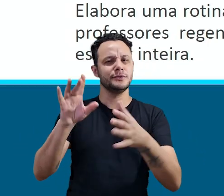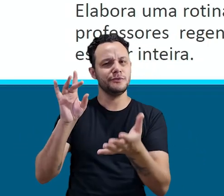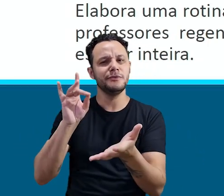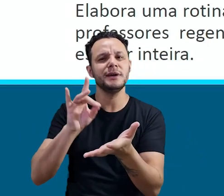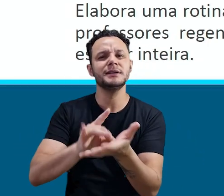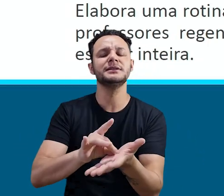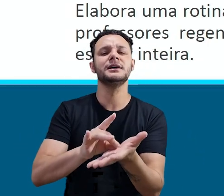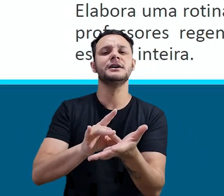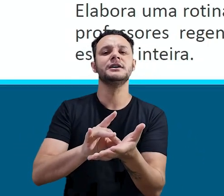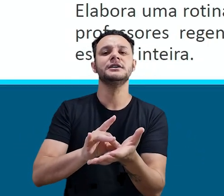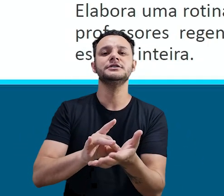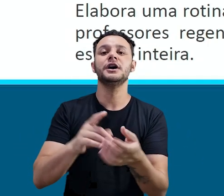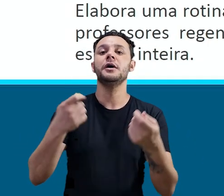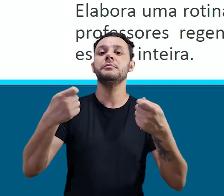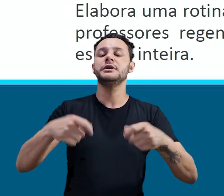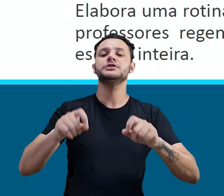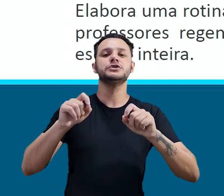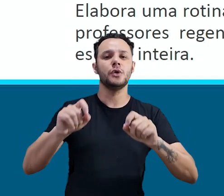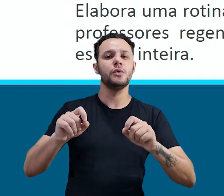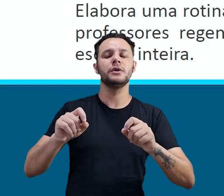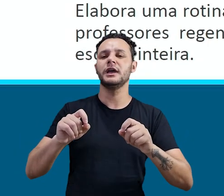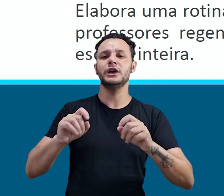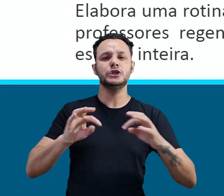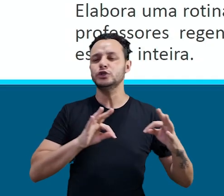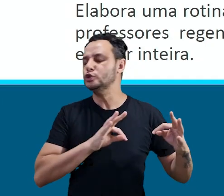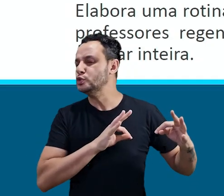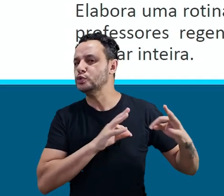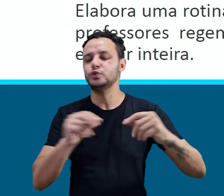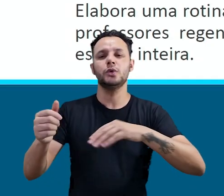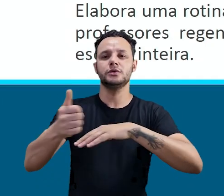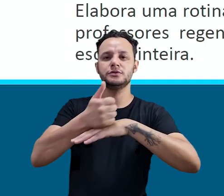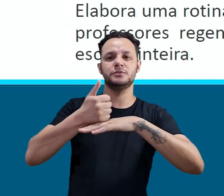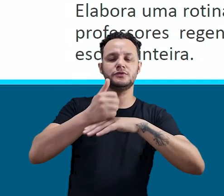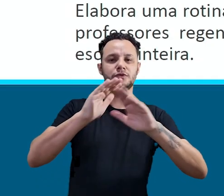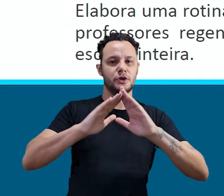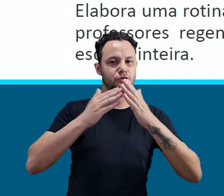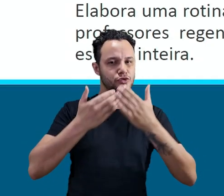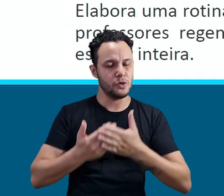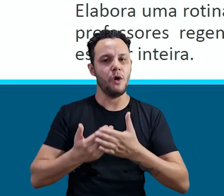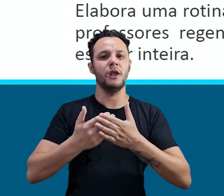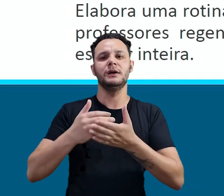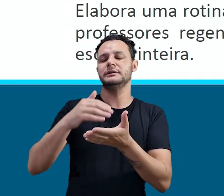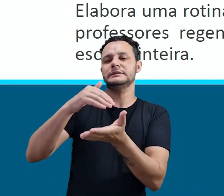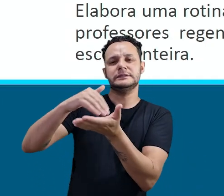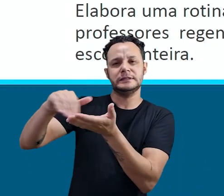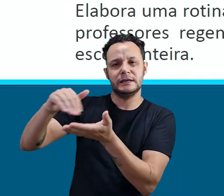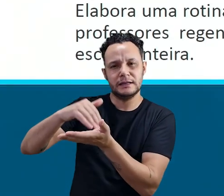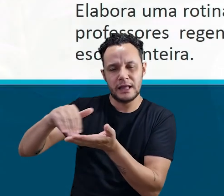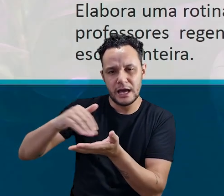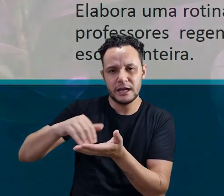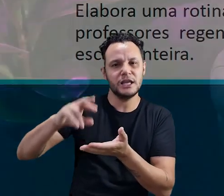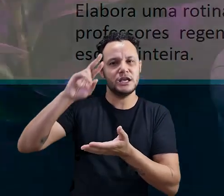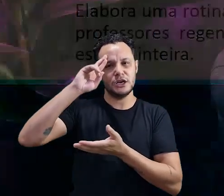desde a portaria, a pessoa que trabalha na cantina, a pessoa que trabalha com a limpeza, a pessoa que trabalha com a